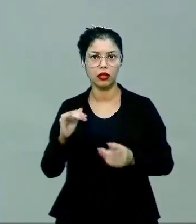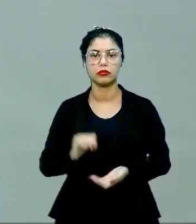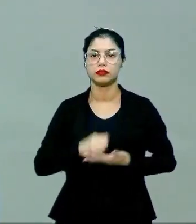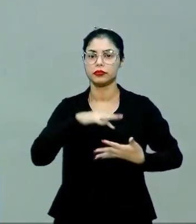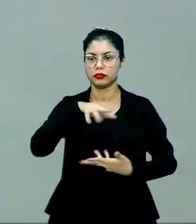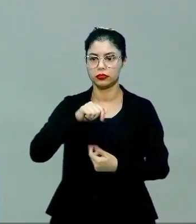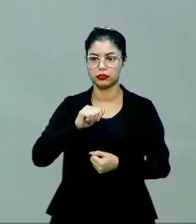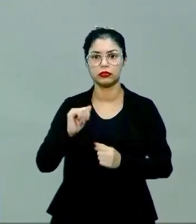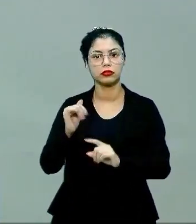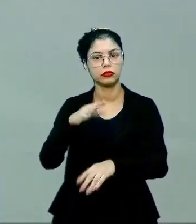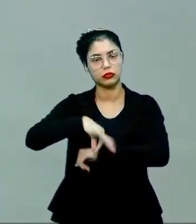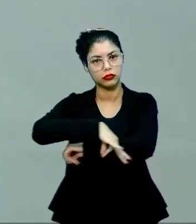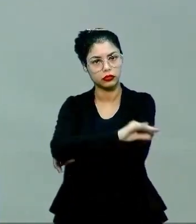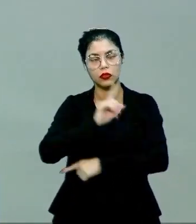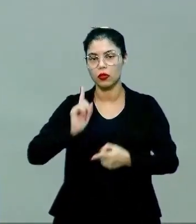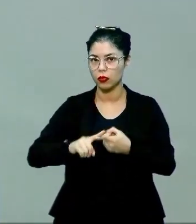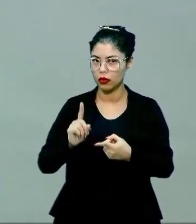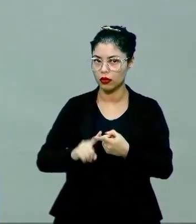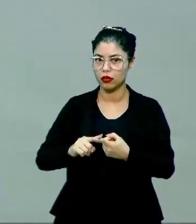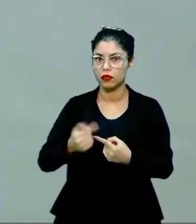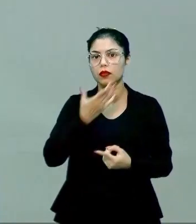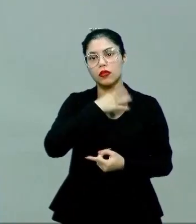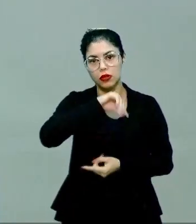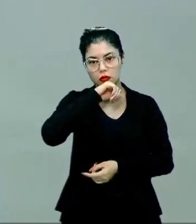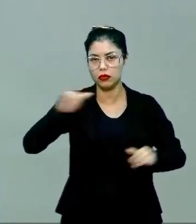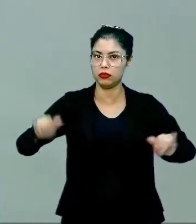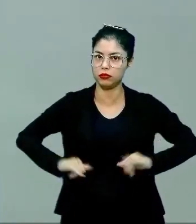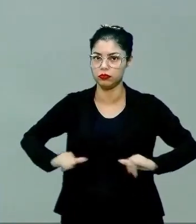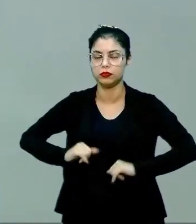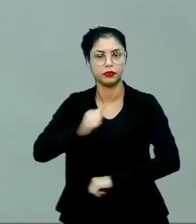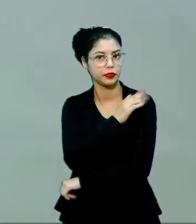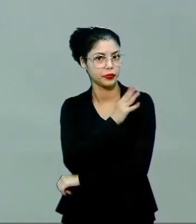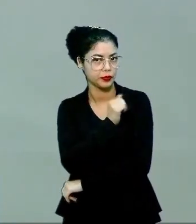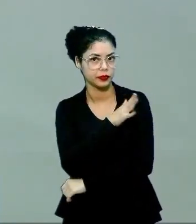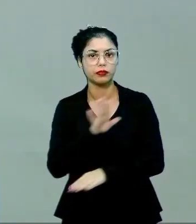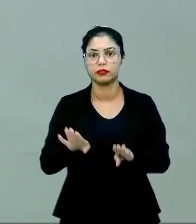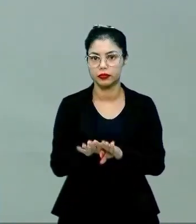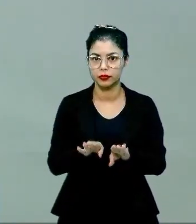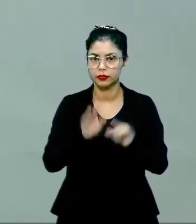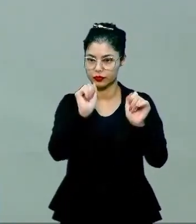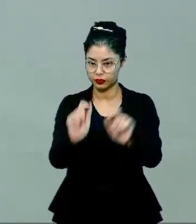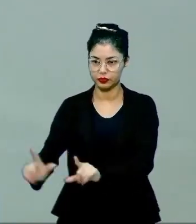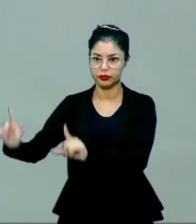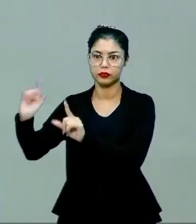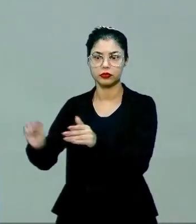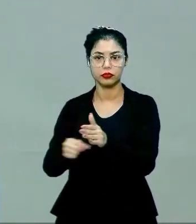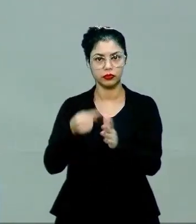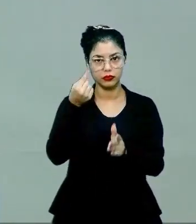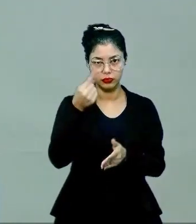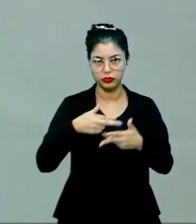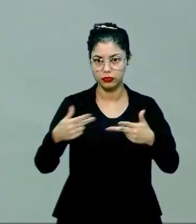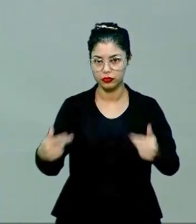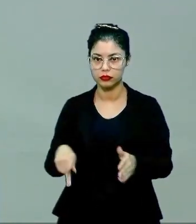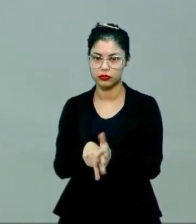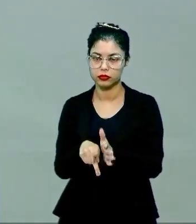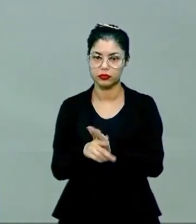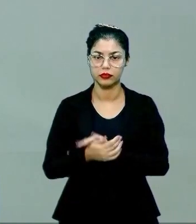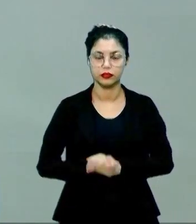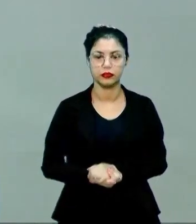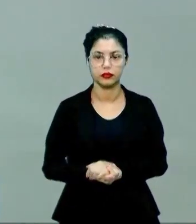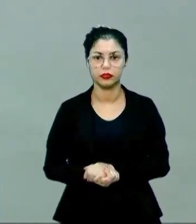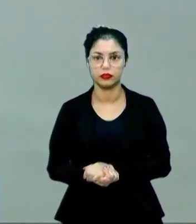arquitetura justamente por conta do seu pai, sofre um preconceito, e aqui nesse slide tem uma das primeiras obras de Aleijadinho,